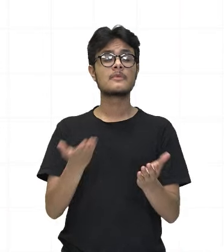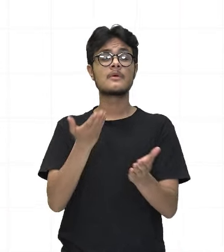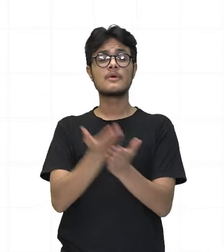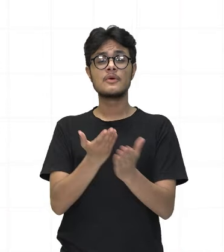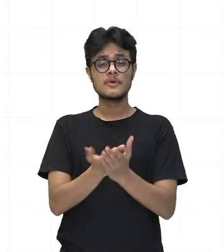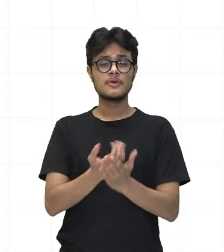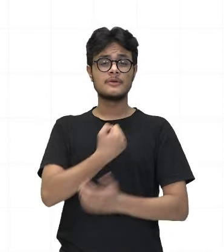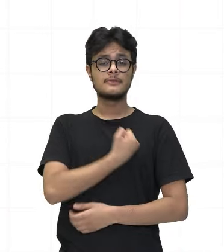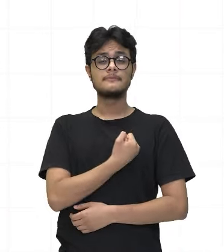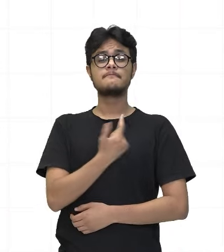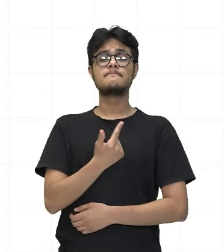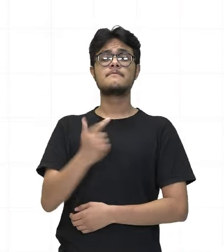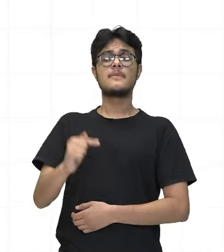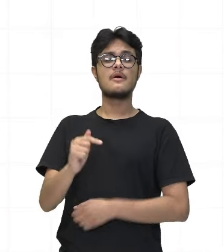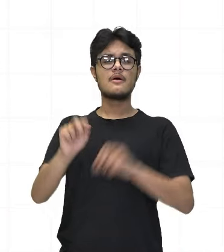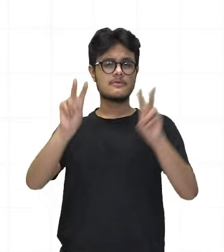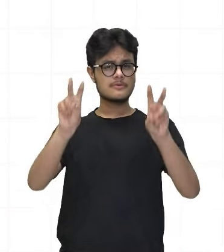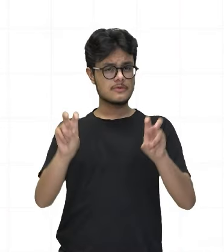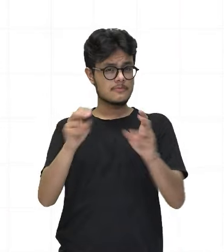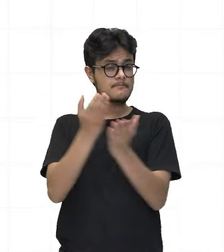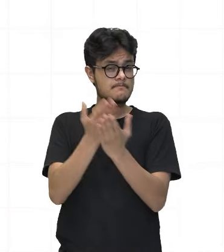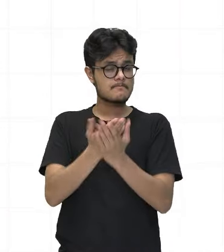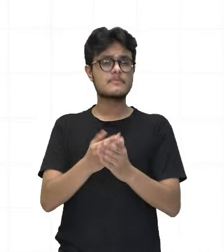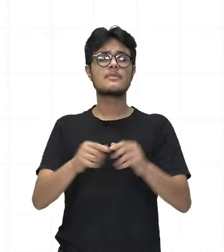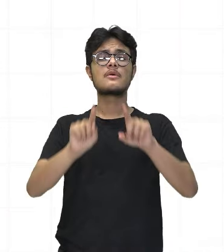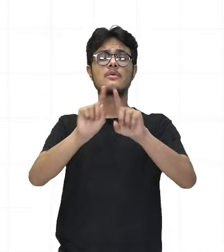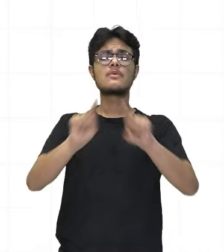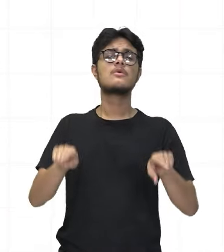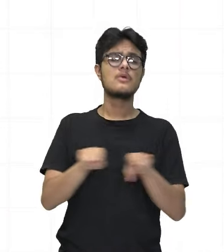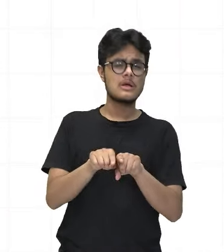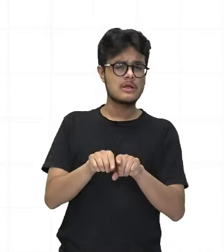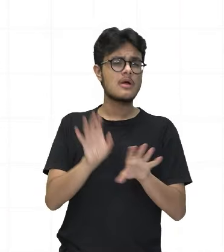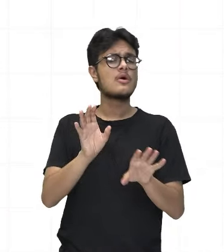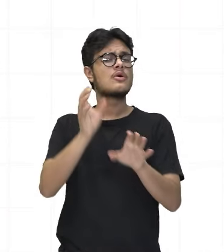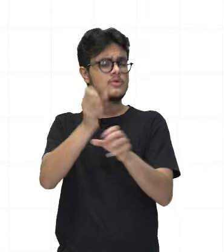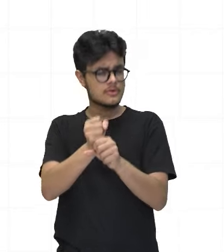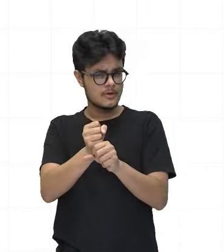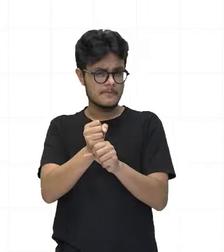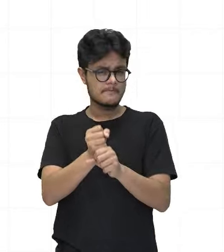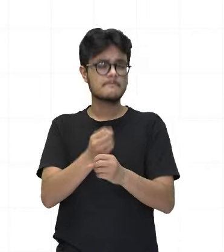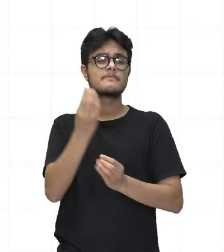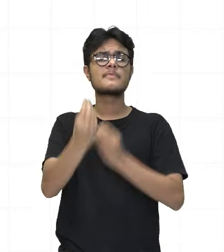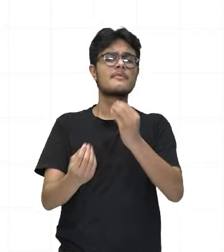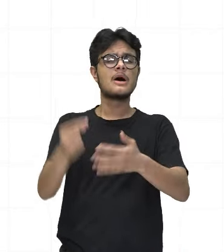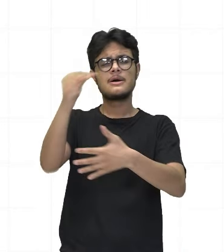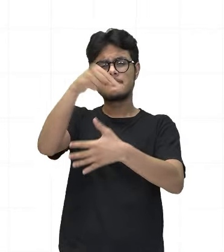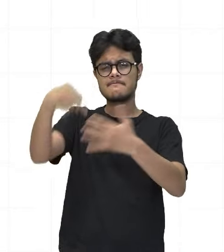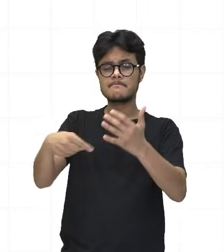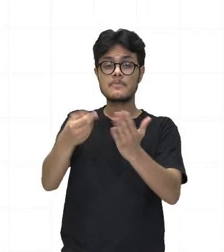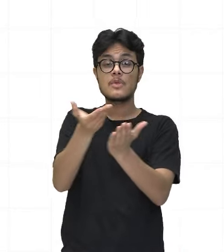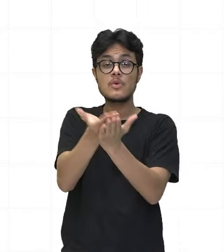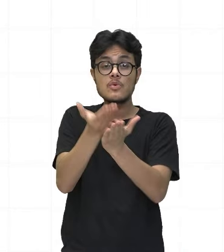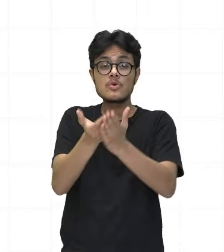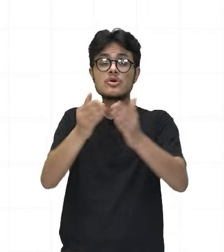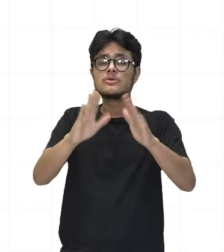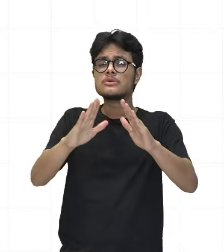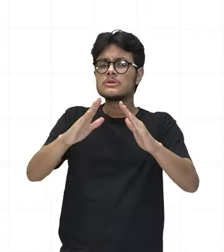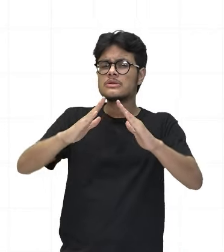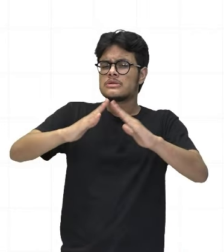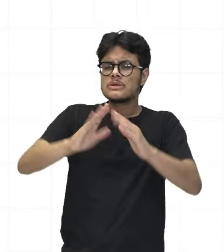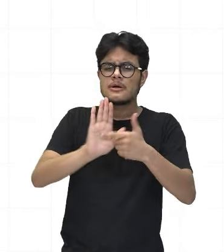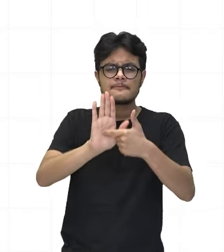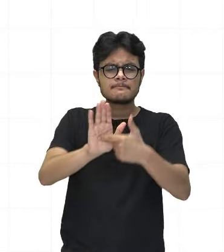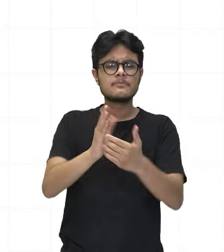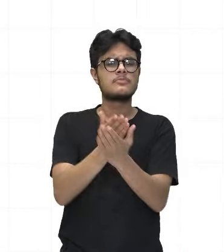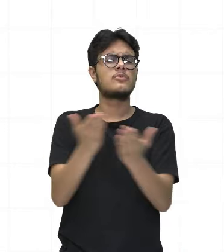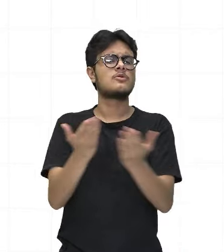Objeto de conhecimento, relações métricas no triângulo retângulo, teorema de Pitágoras, verificações experimentais e